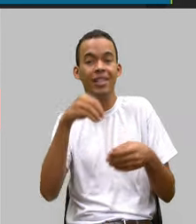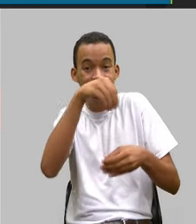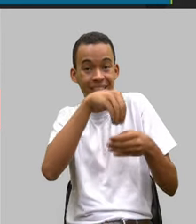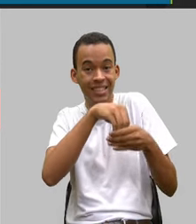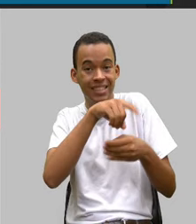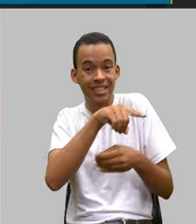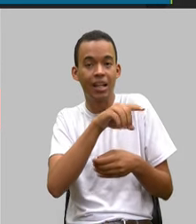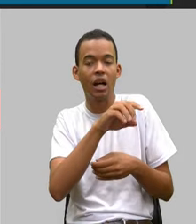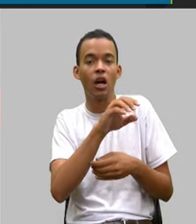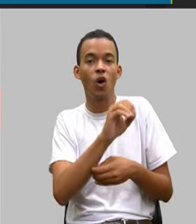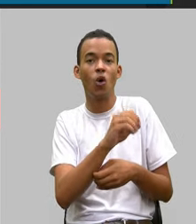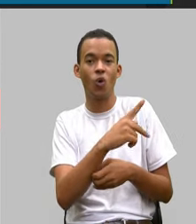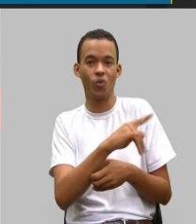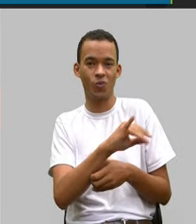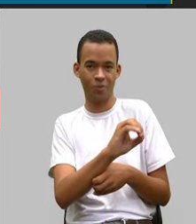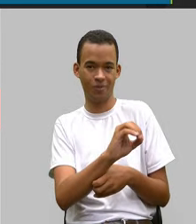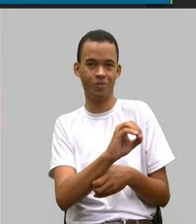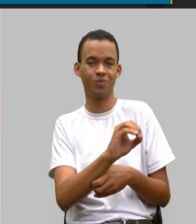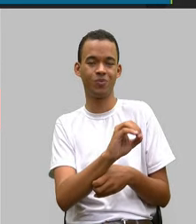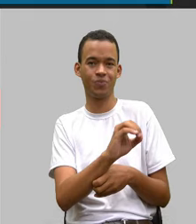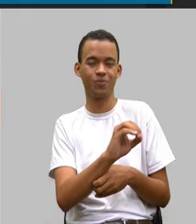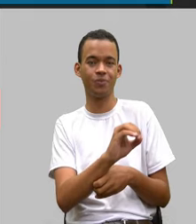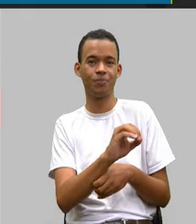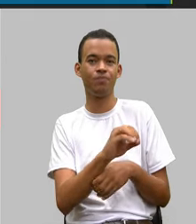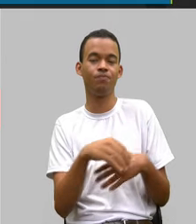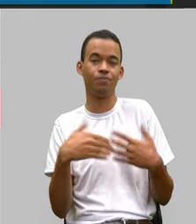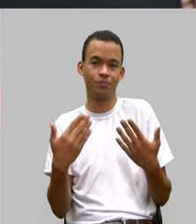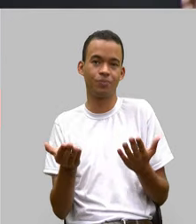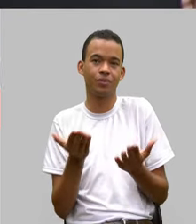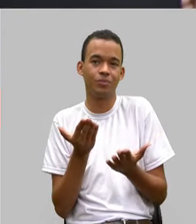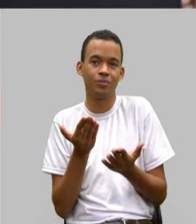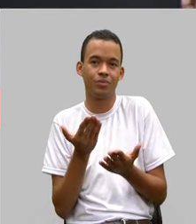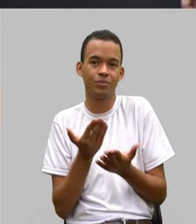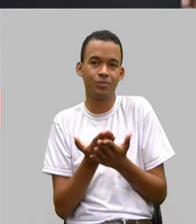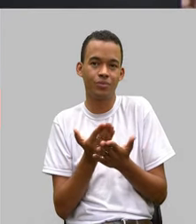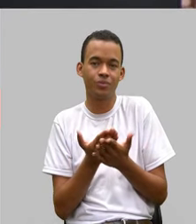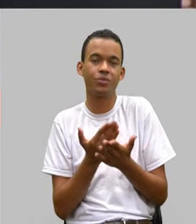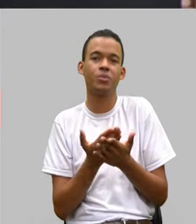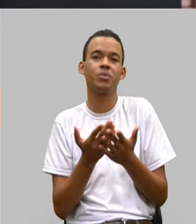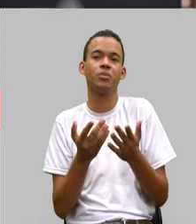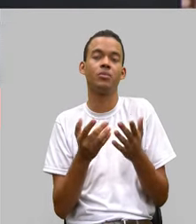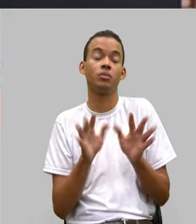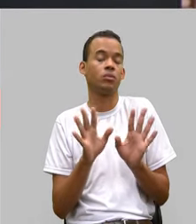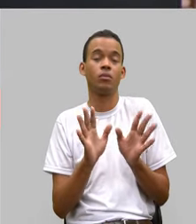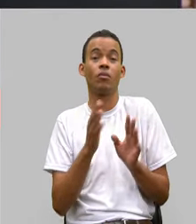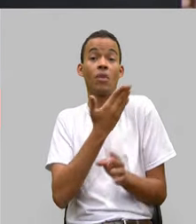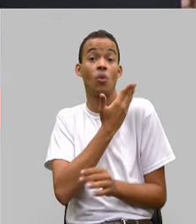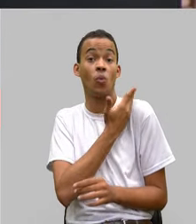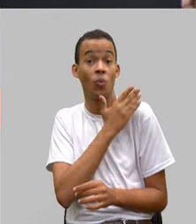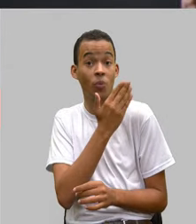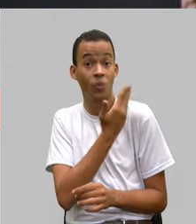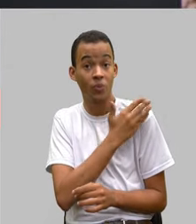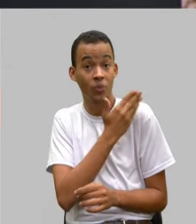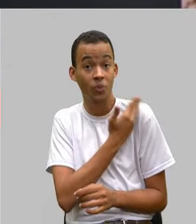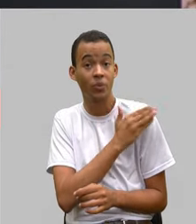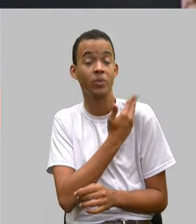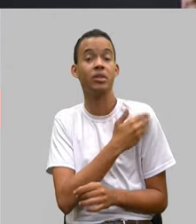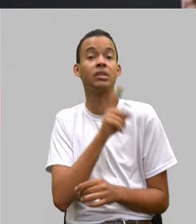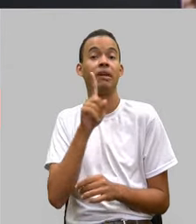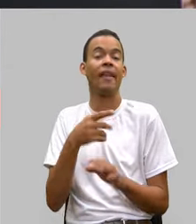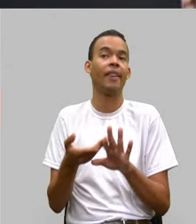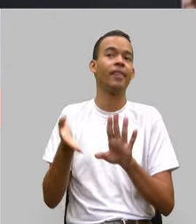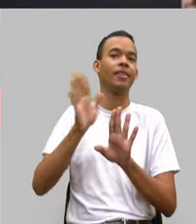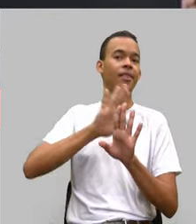e Então essa pesquisa eh esse preconceito ele vem sempre de um interesse por trás